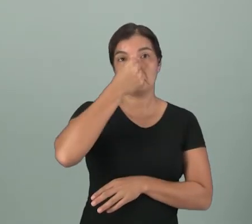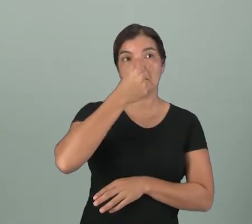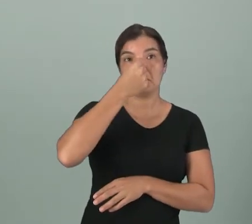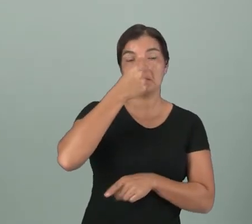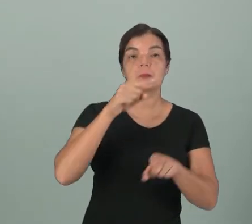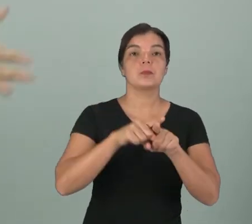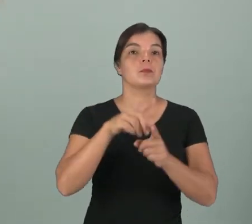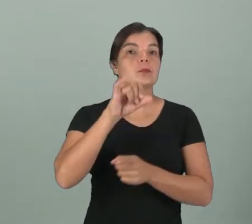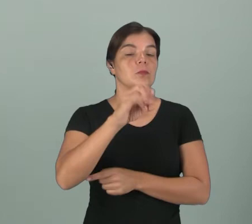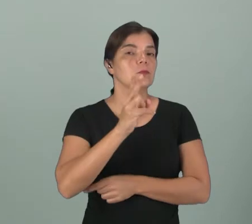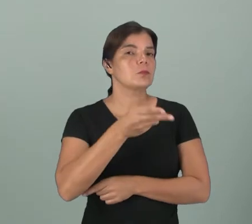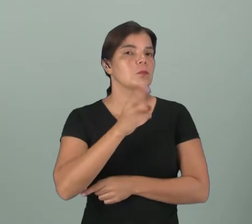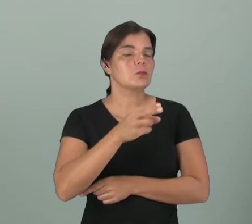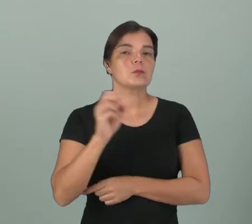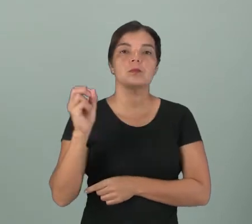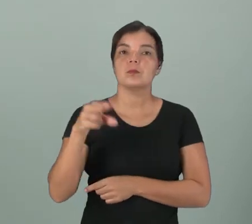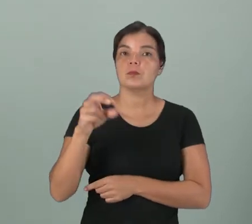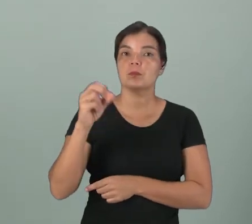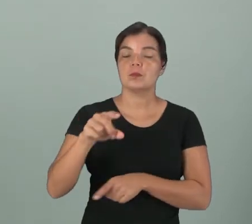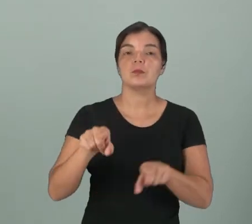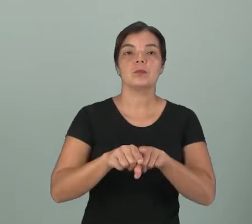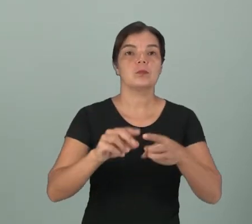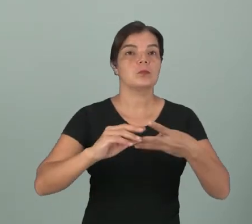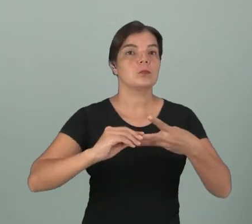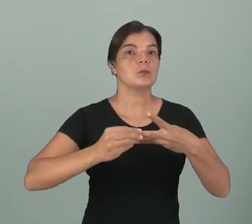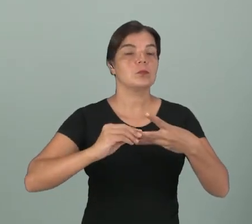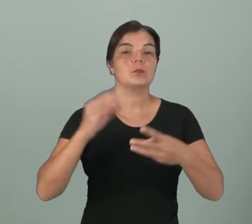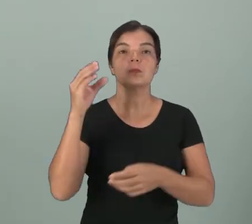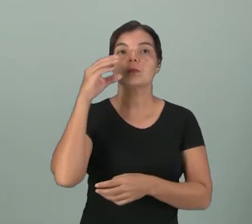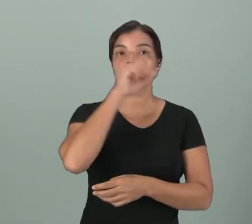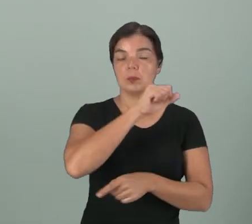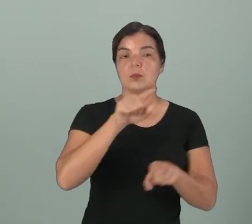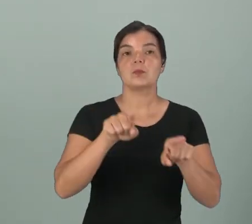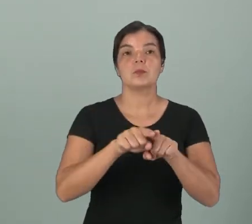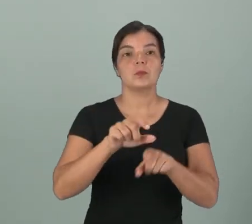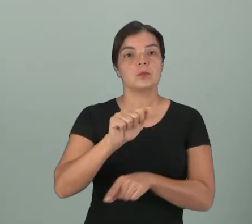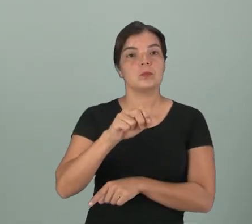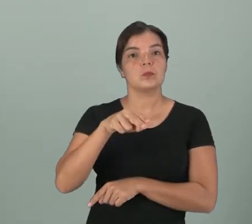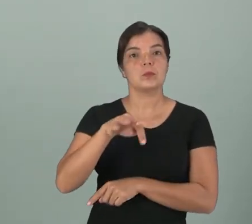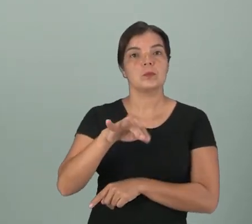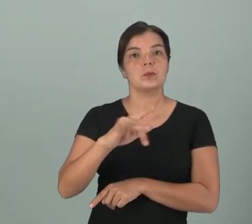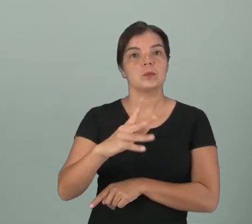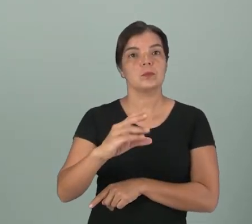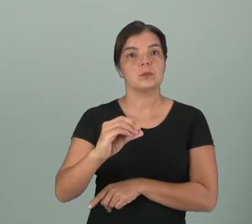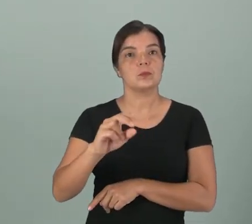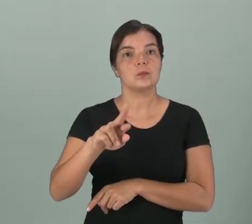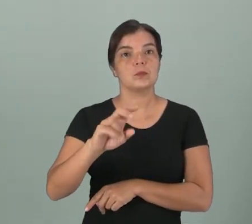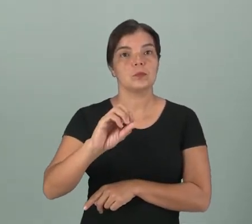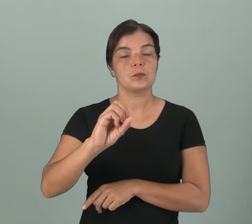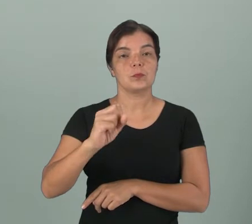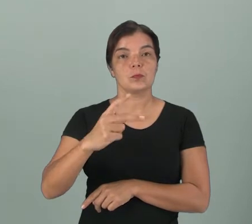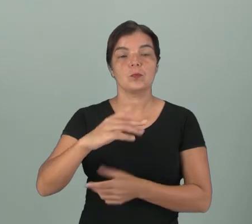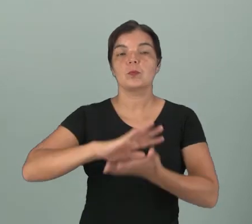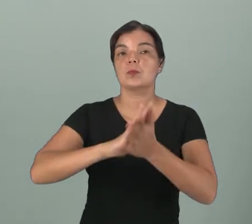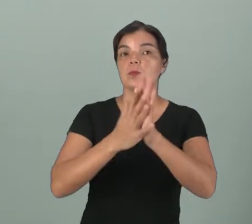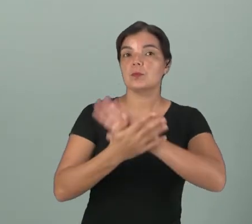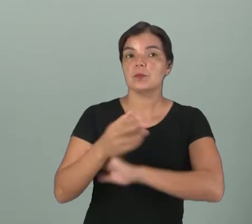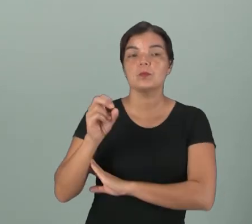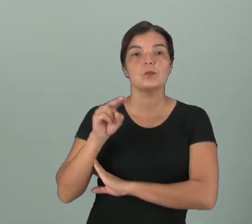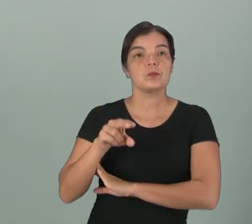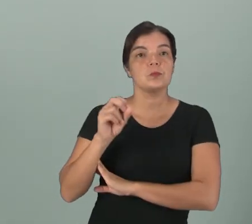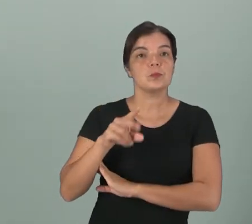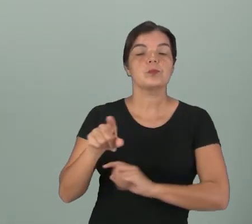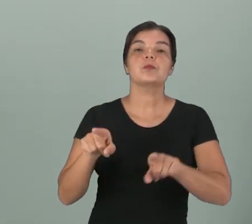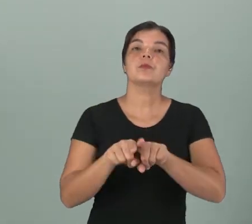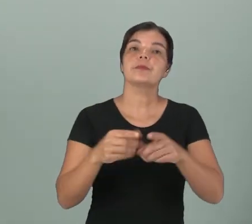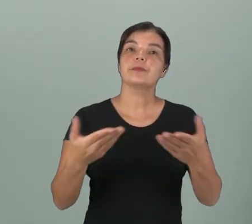imunitária e se for o mesmo vírus, a minha célula automaticamente vai produzir anticorpos e vai destruir esse vírus,